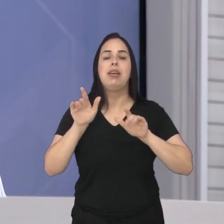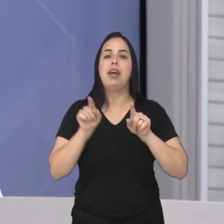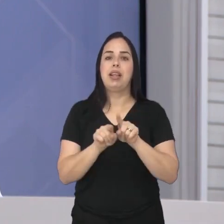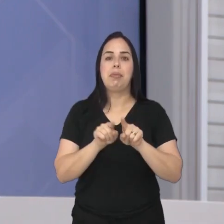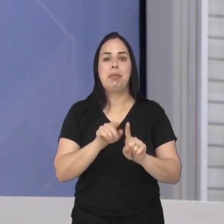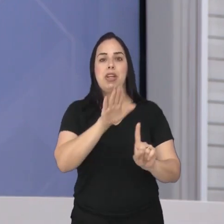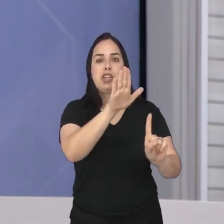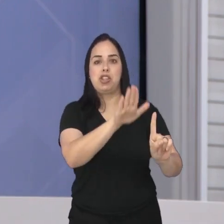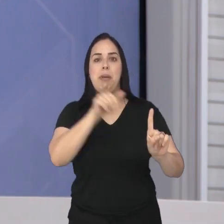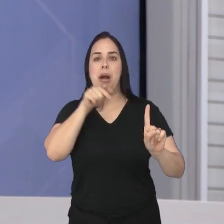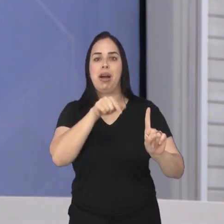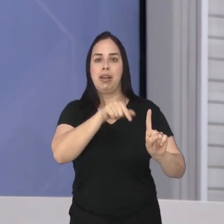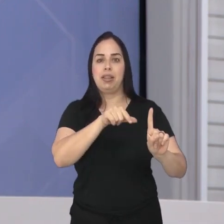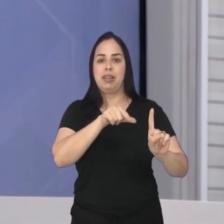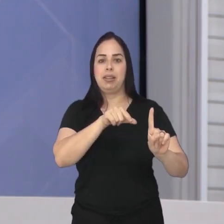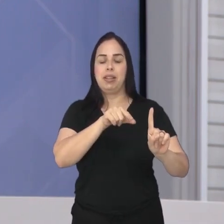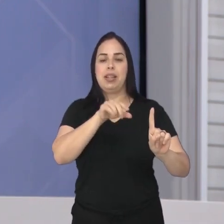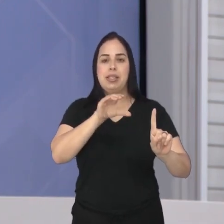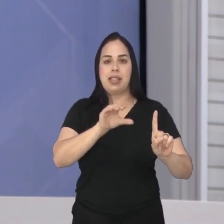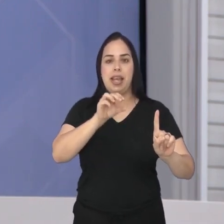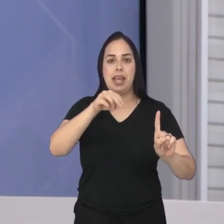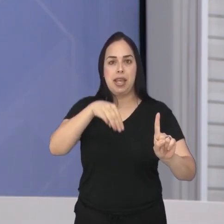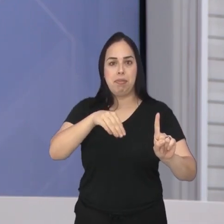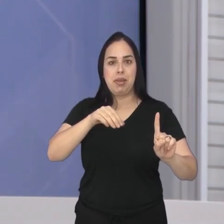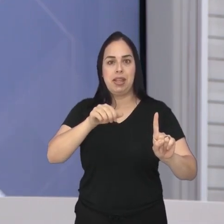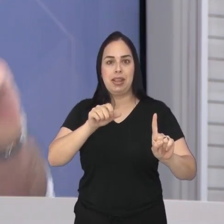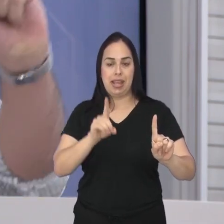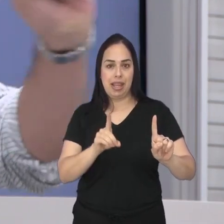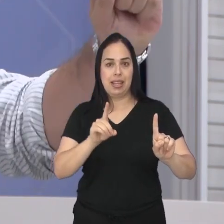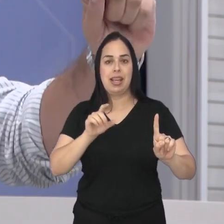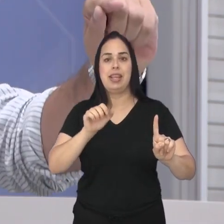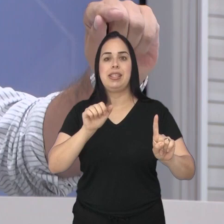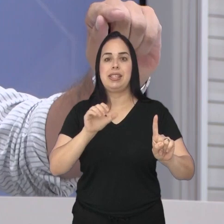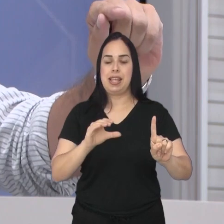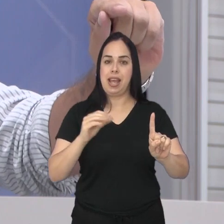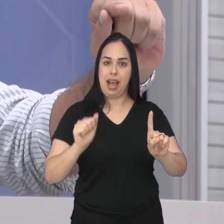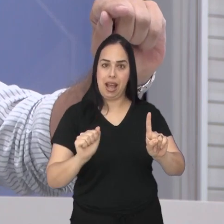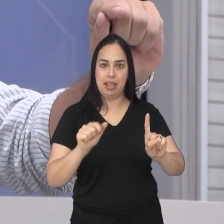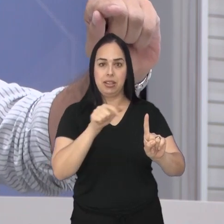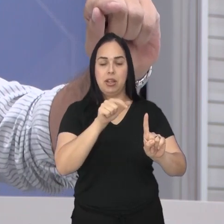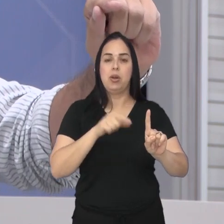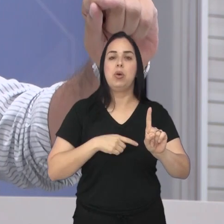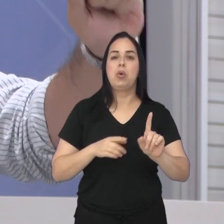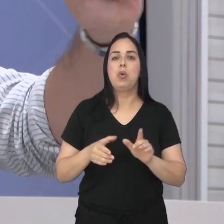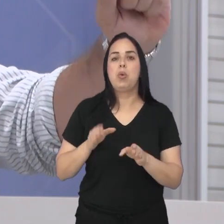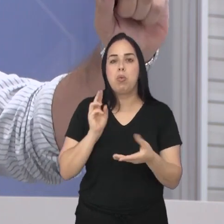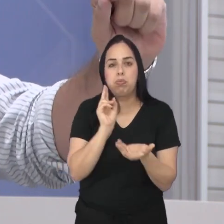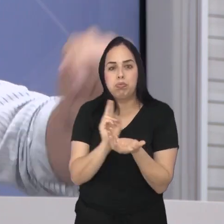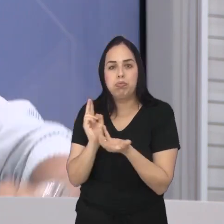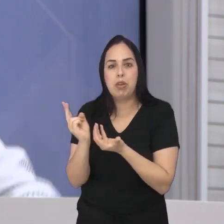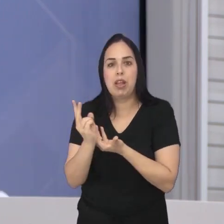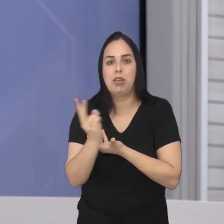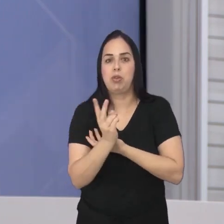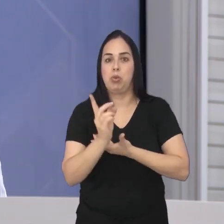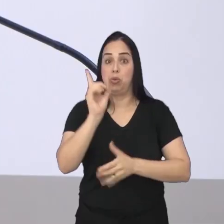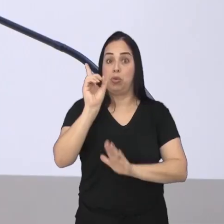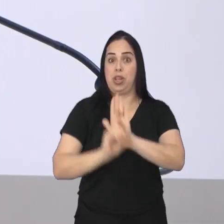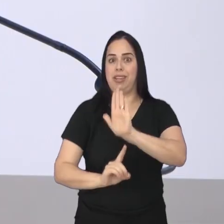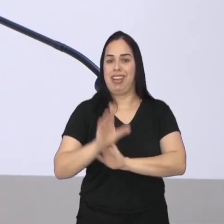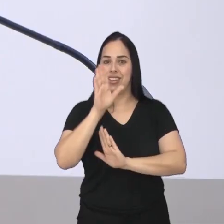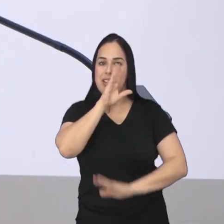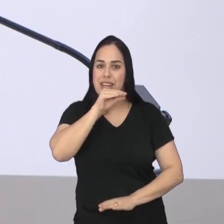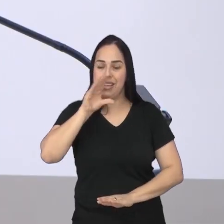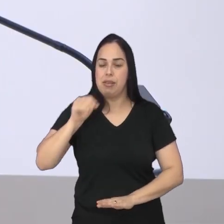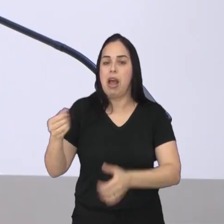da coordenadora do colegiado do CMDCA, o Conselho Municipal dos Direitos da Criança e do Adolescente,